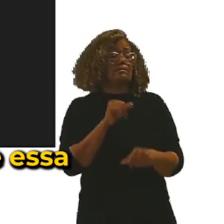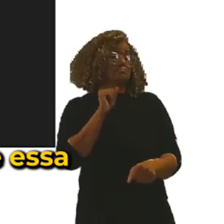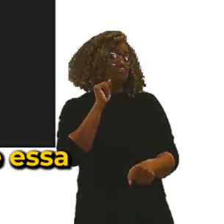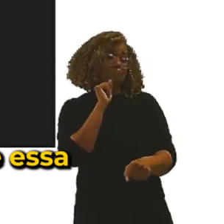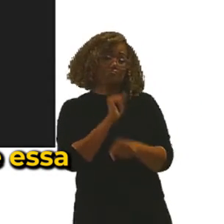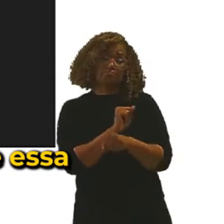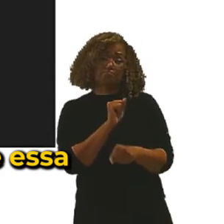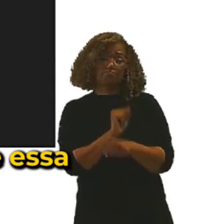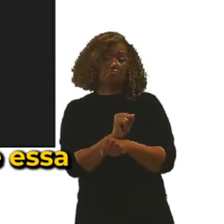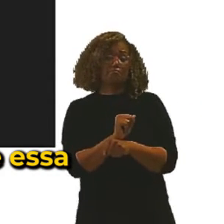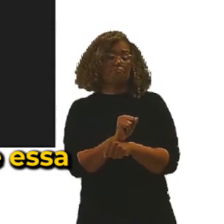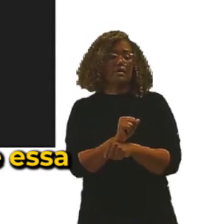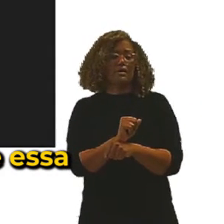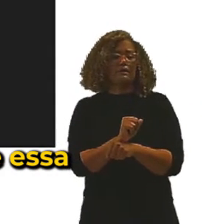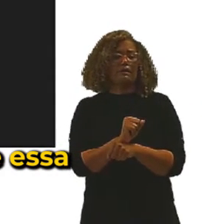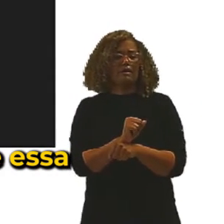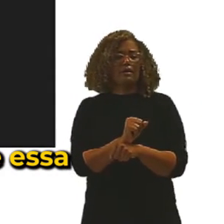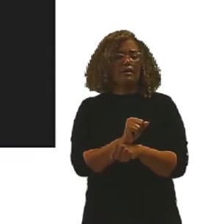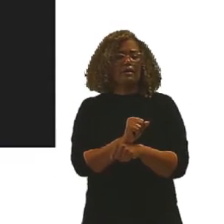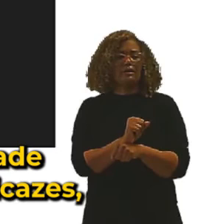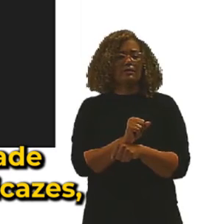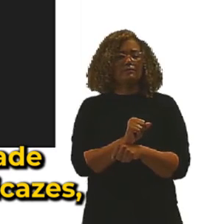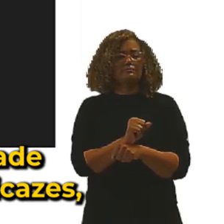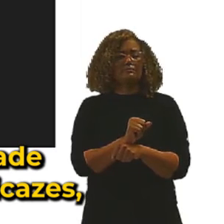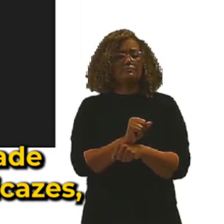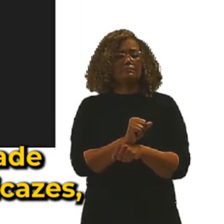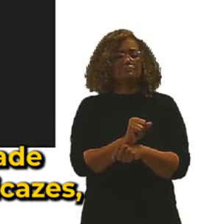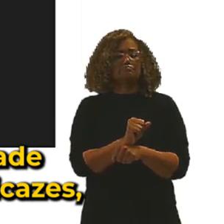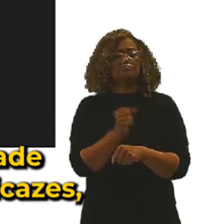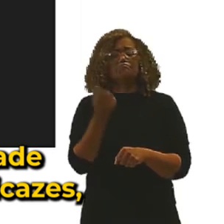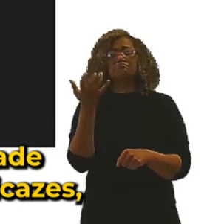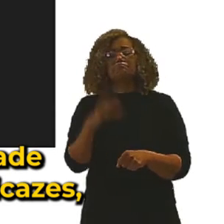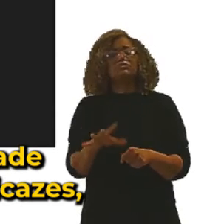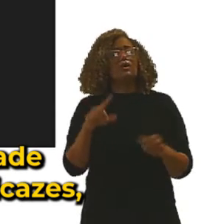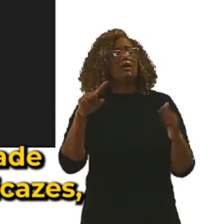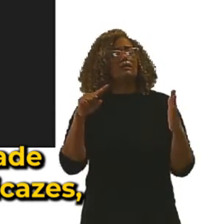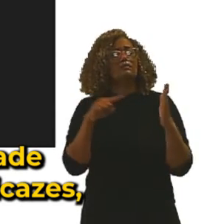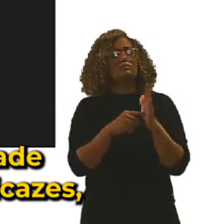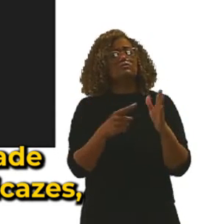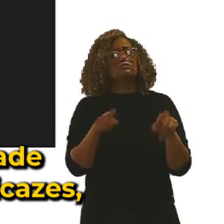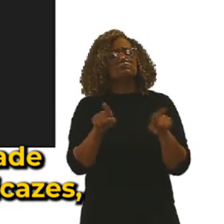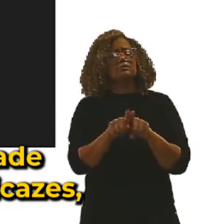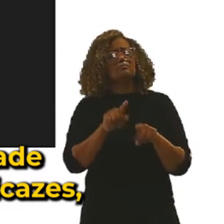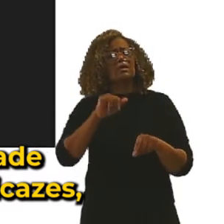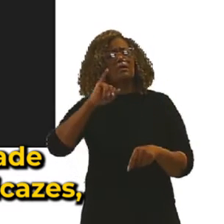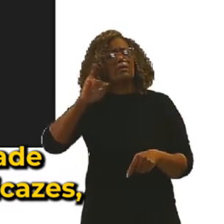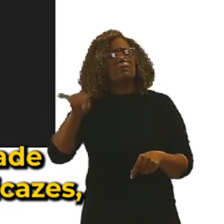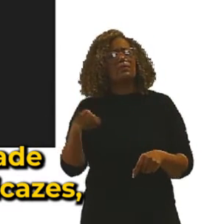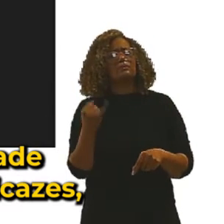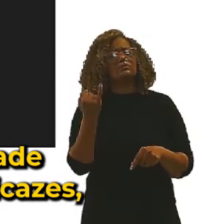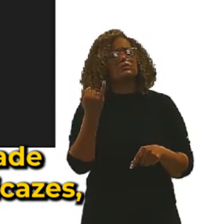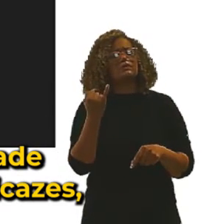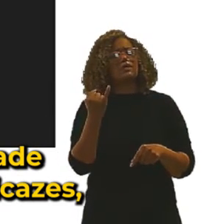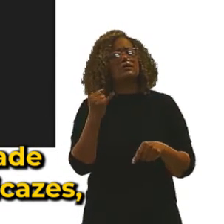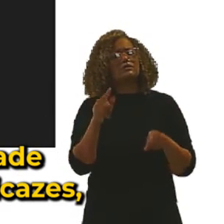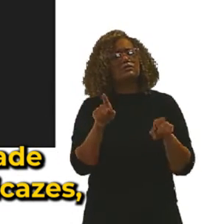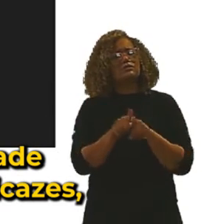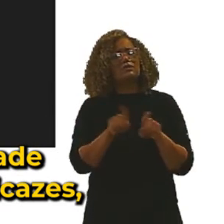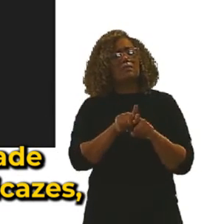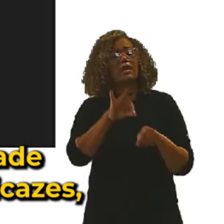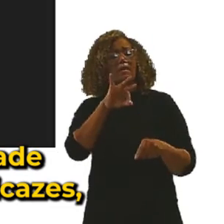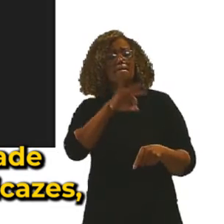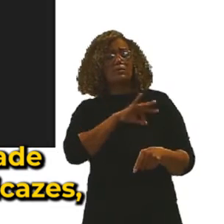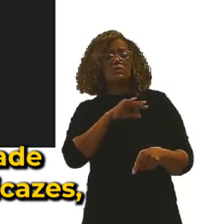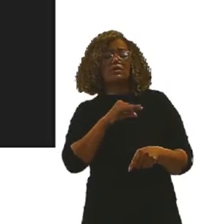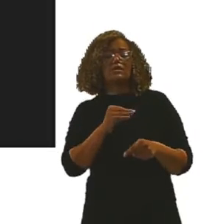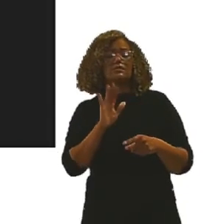dificuldade de essa resistência em denunciar, e nos mostra uma excelente oportunidade de atuarmos com intervenções